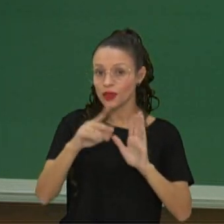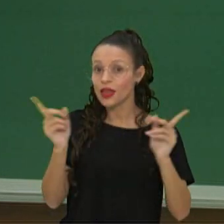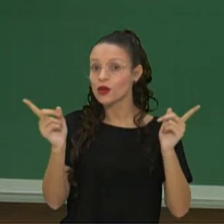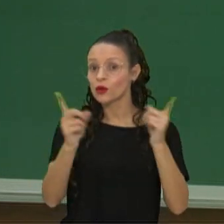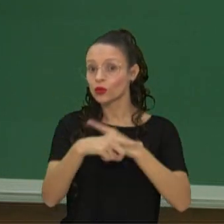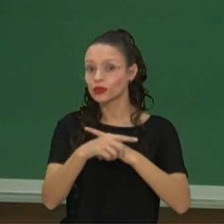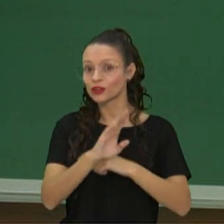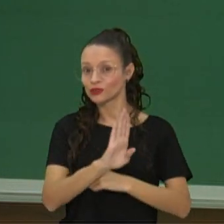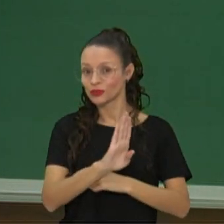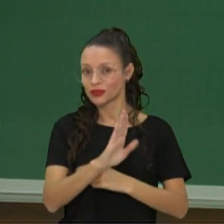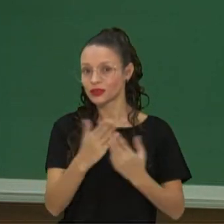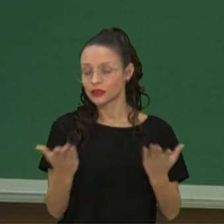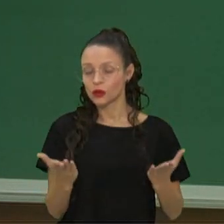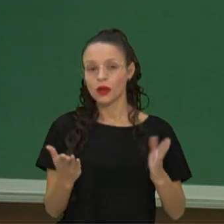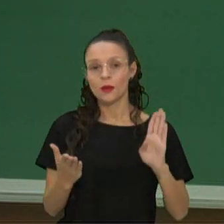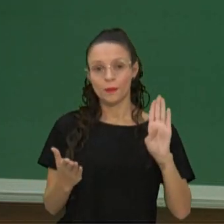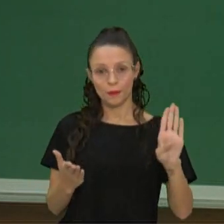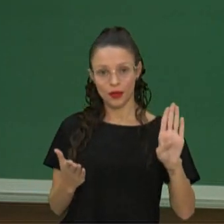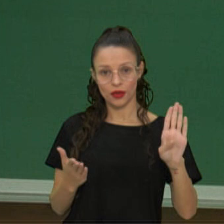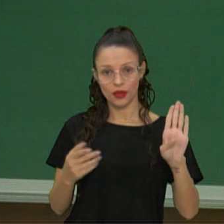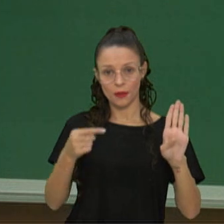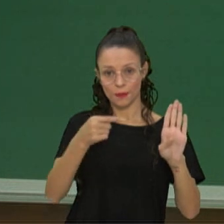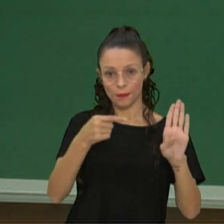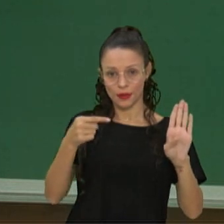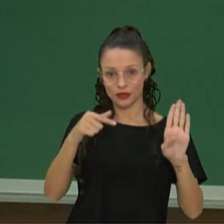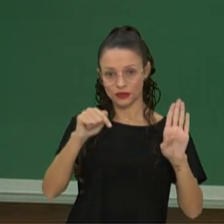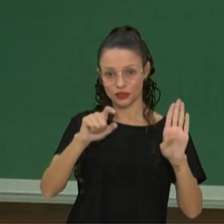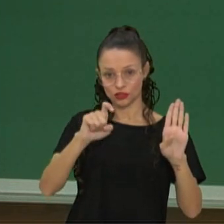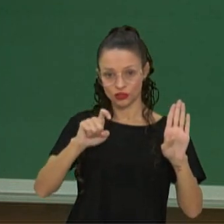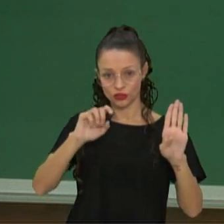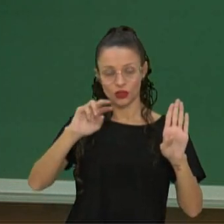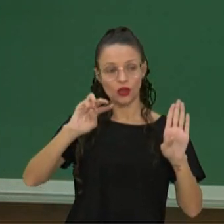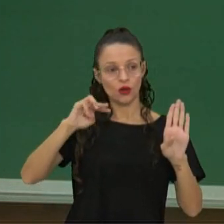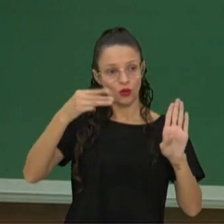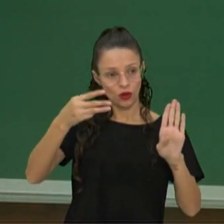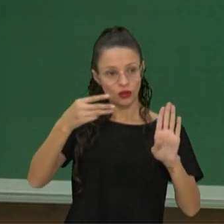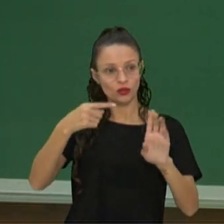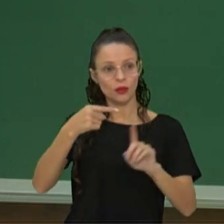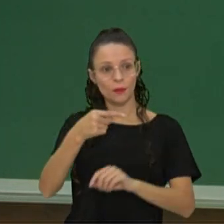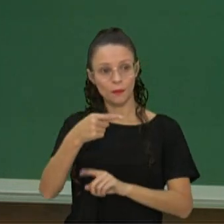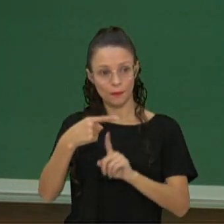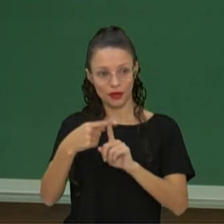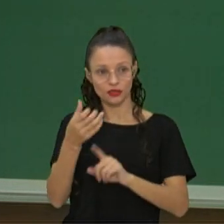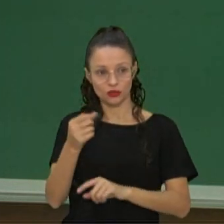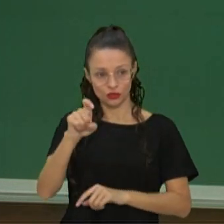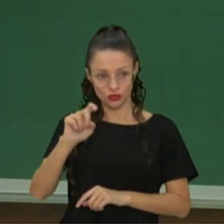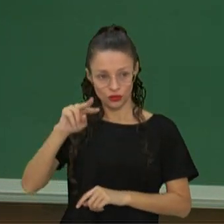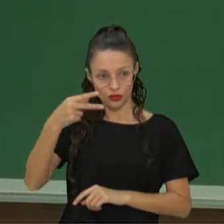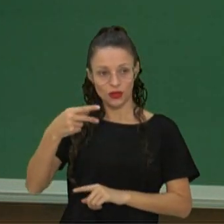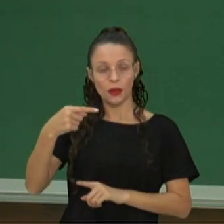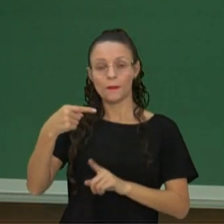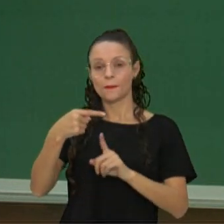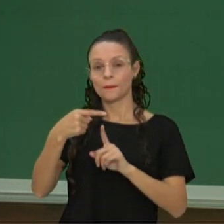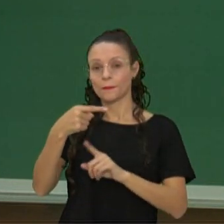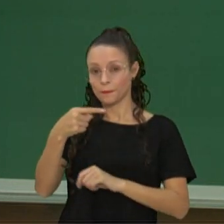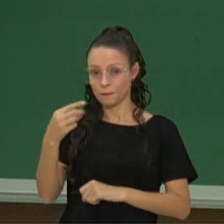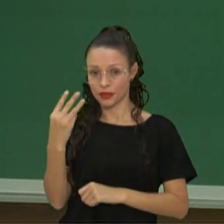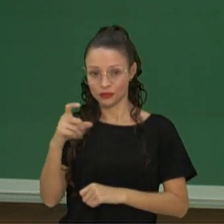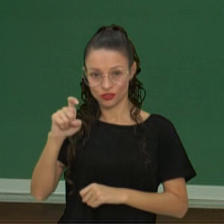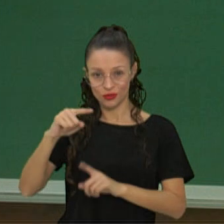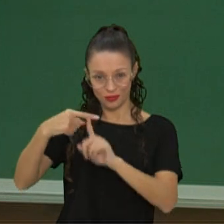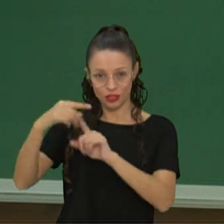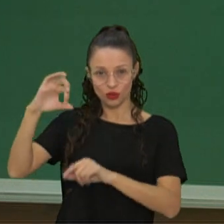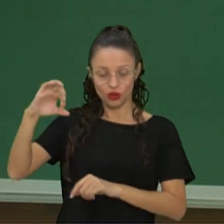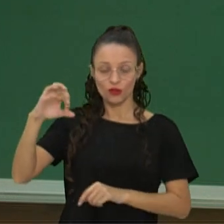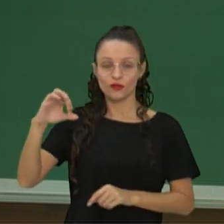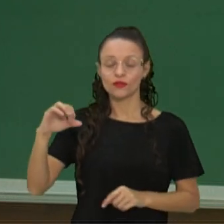B. Então, se o B é menos 7x ao cubo mais 6x ao quadrado menos 3x mais 9, o menos B